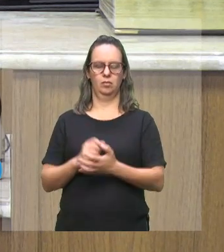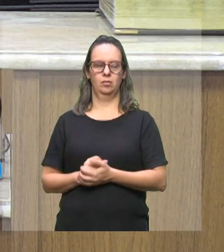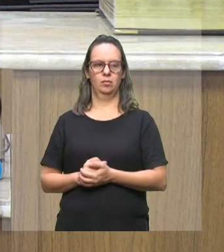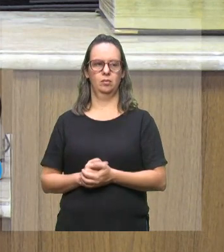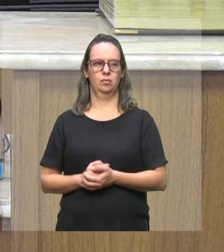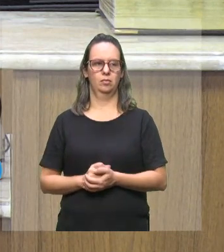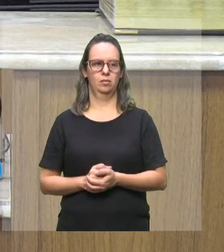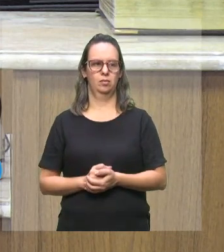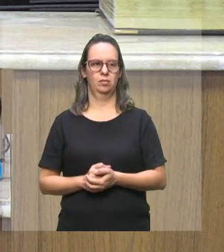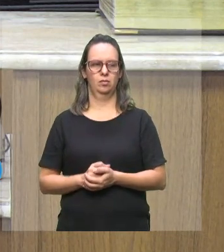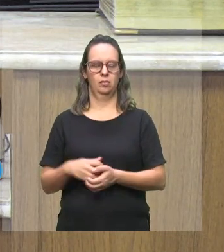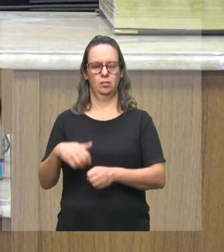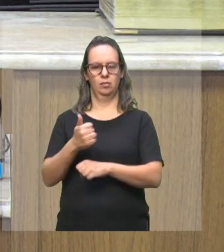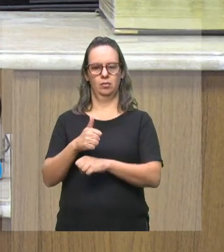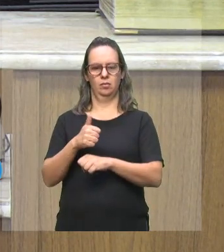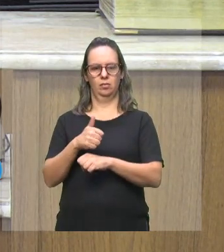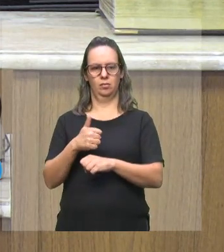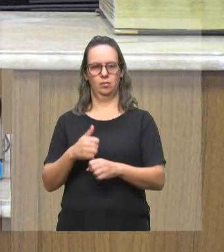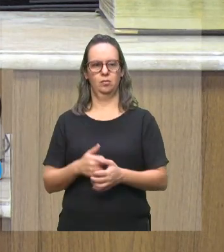e Serviços.